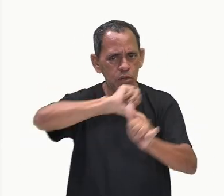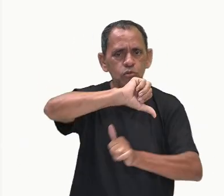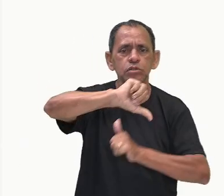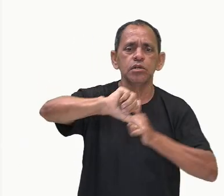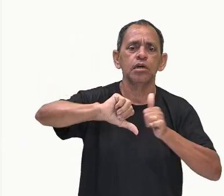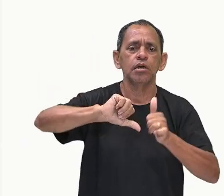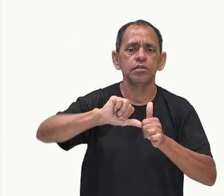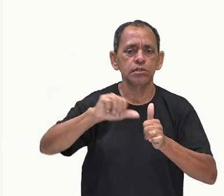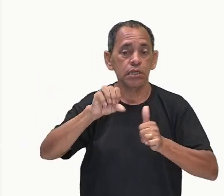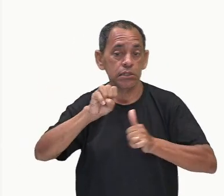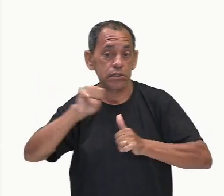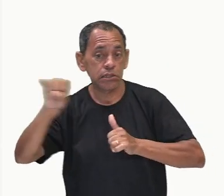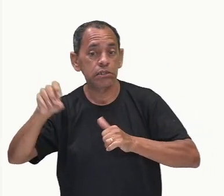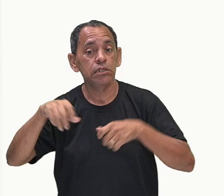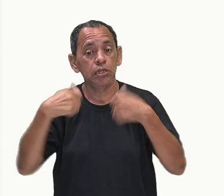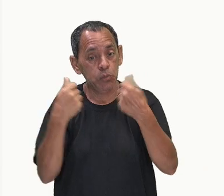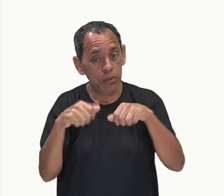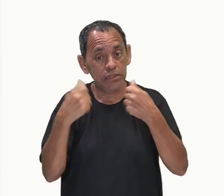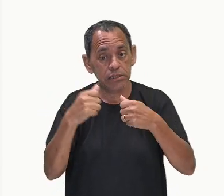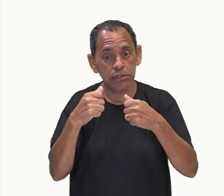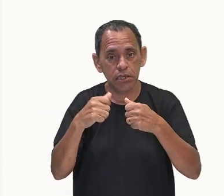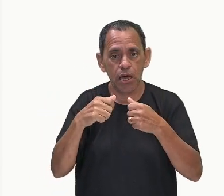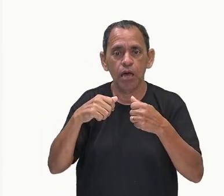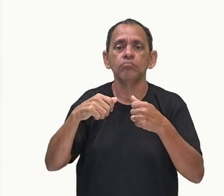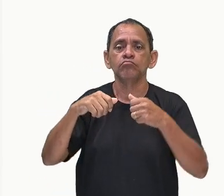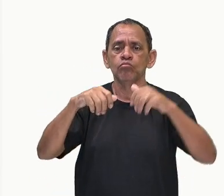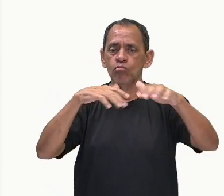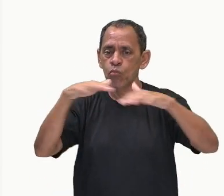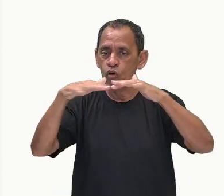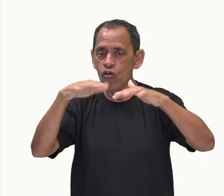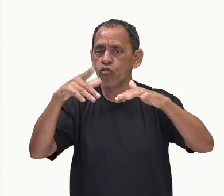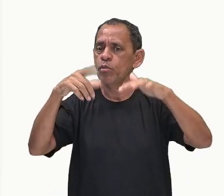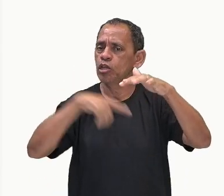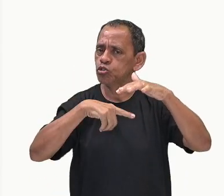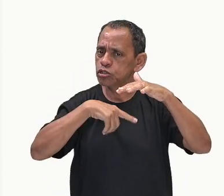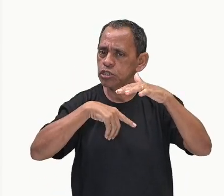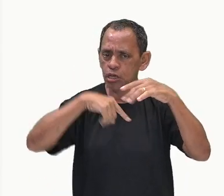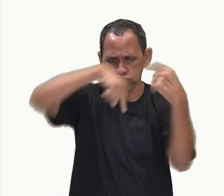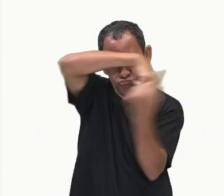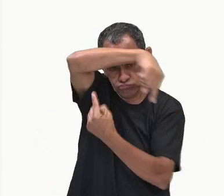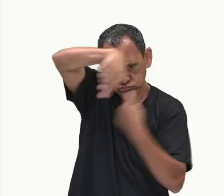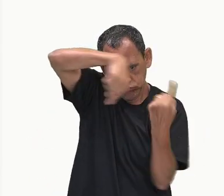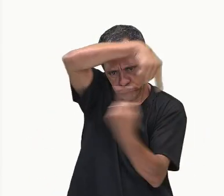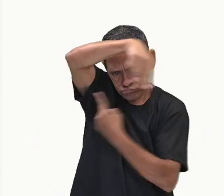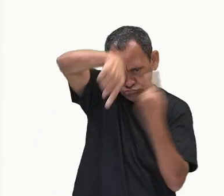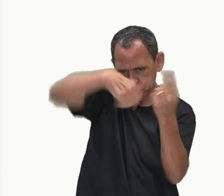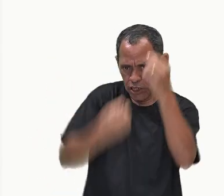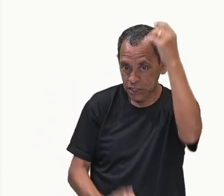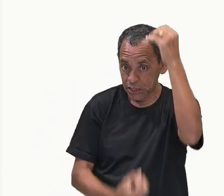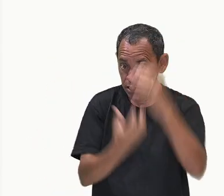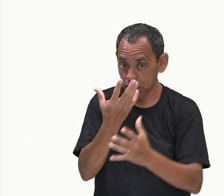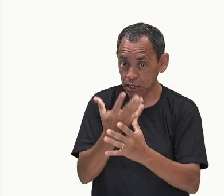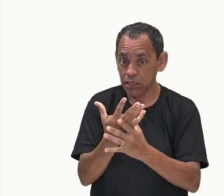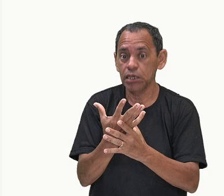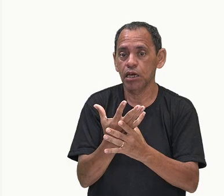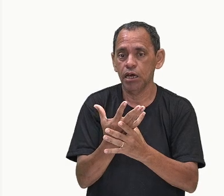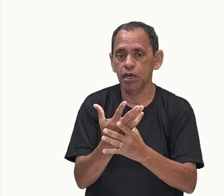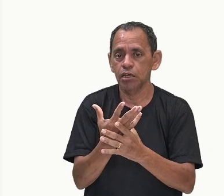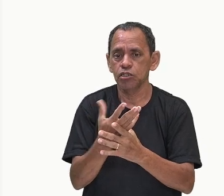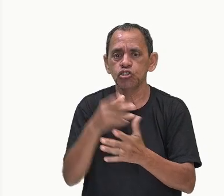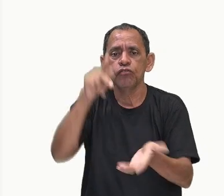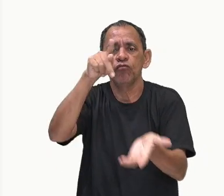girar por um eixo, ele cria virtualmente ali, né, um corpo de um